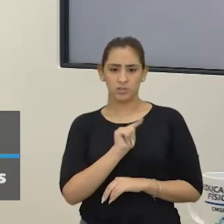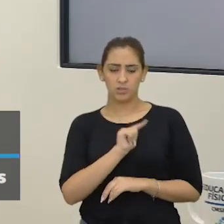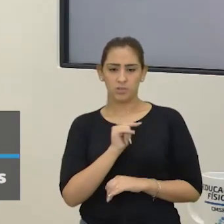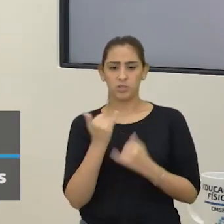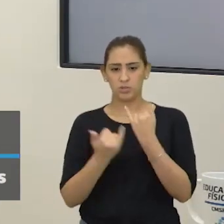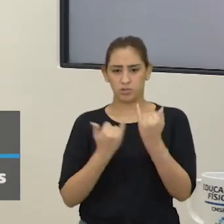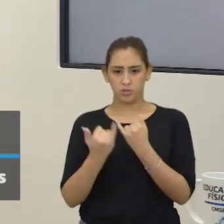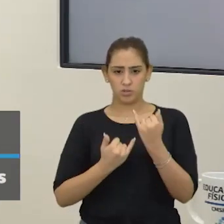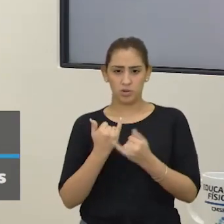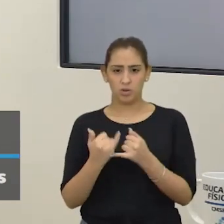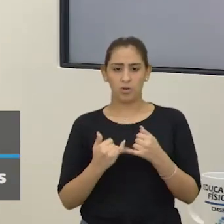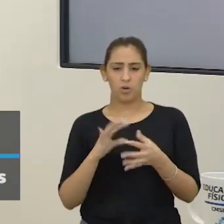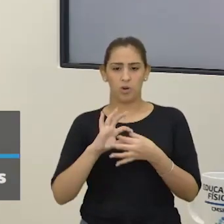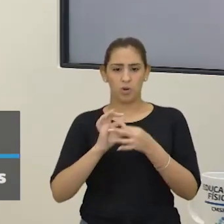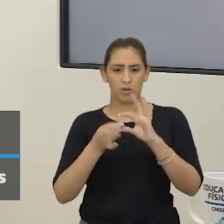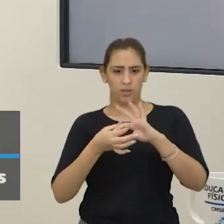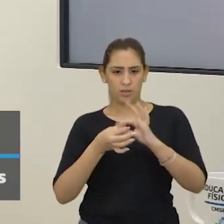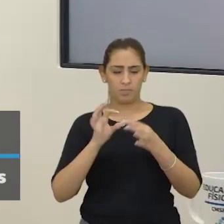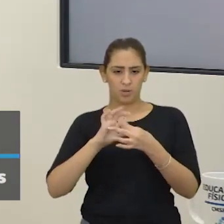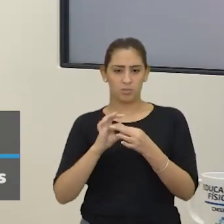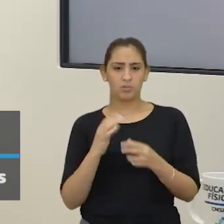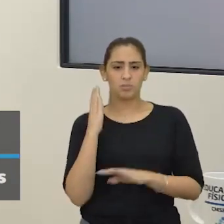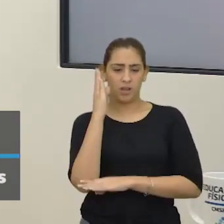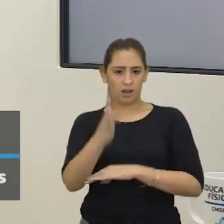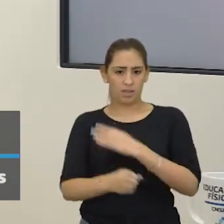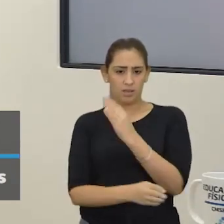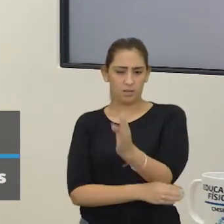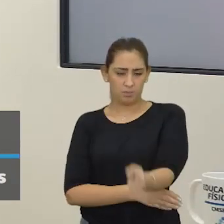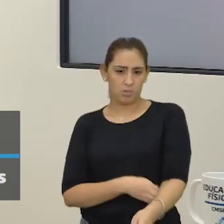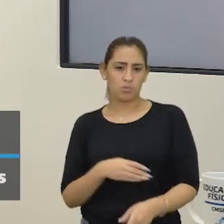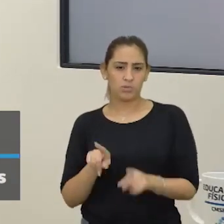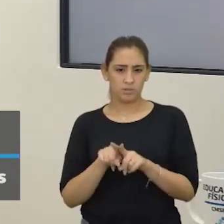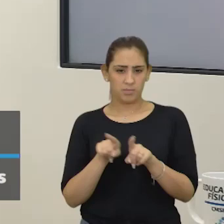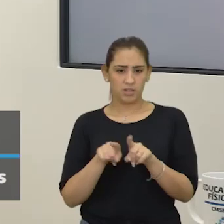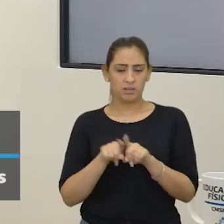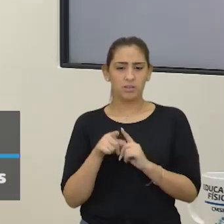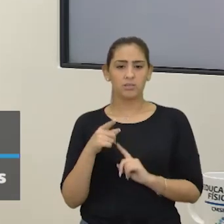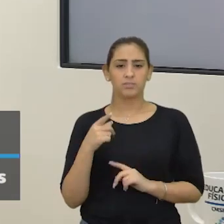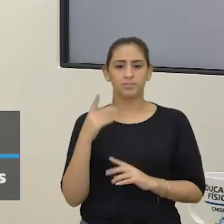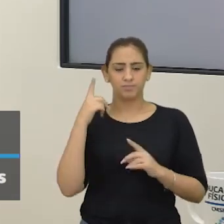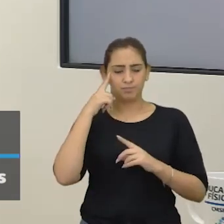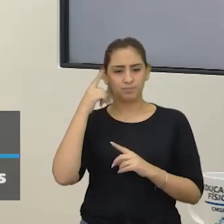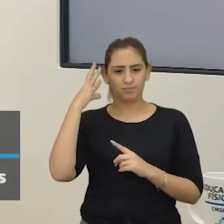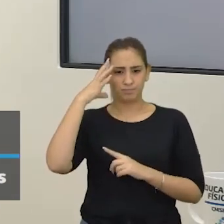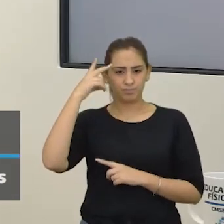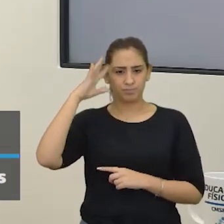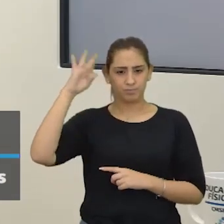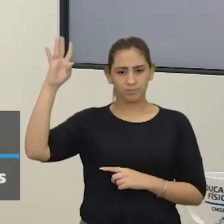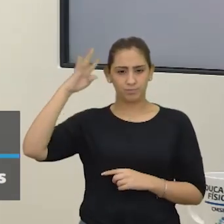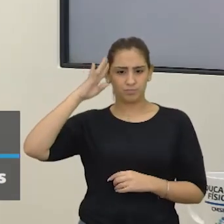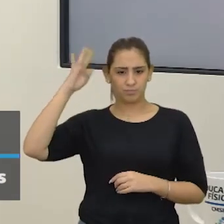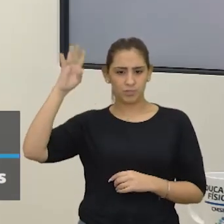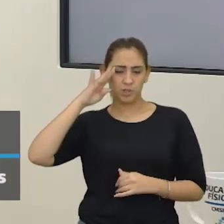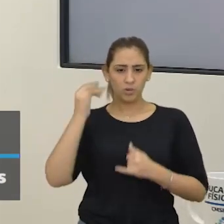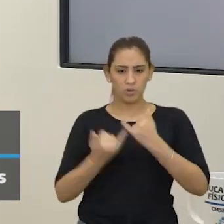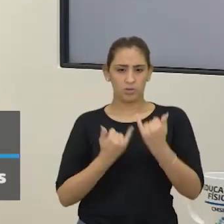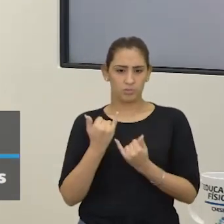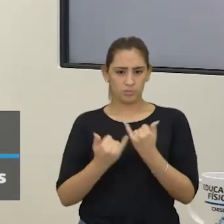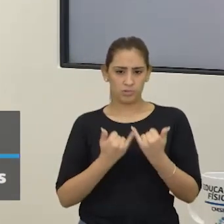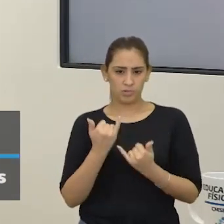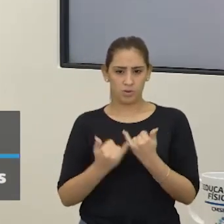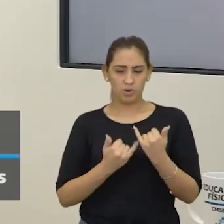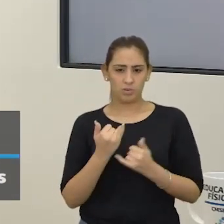os Jogos Olímpicos, os Jogos Paralímpicos, então a gente começa a refletir, né? Dos jogos, se